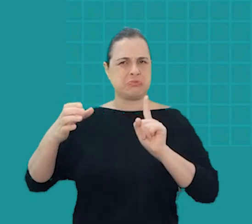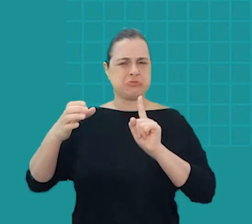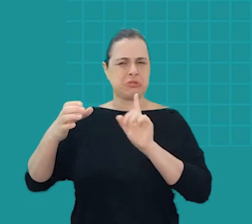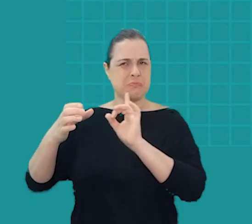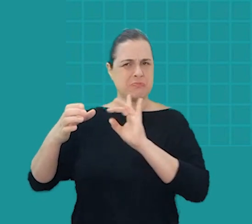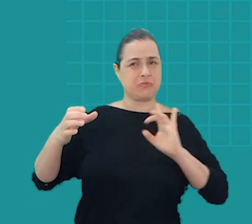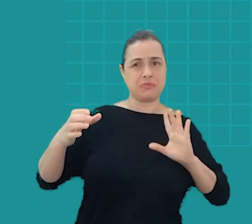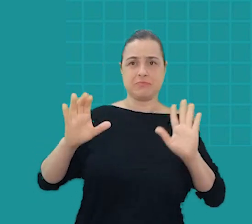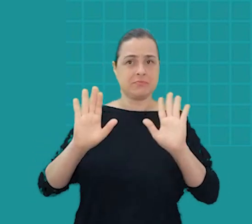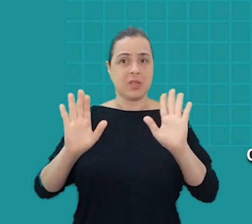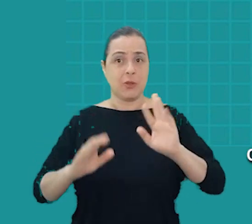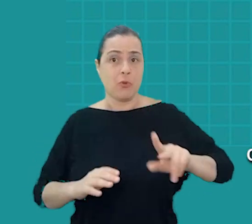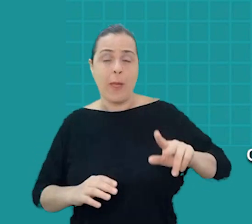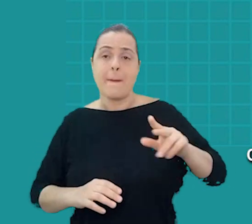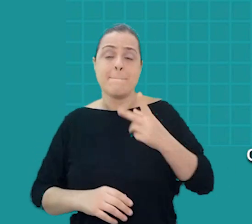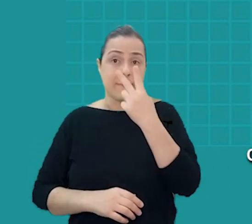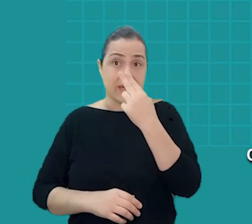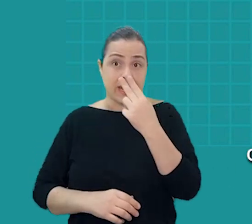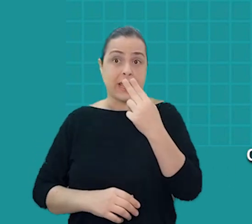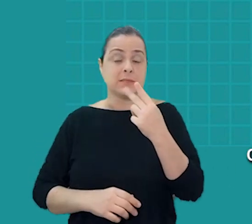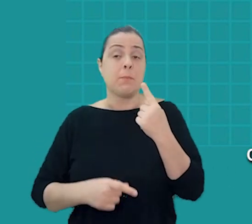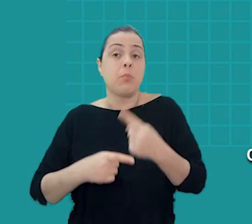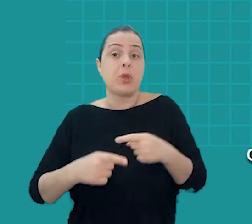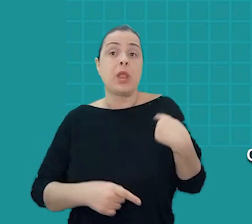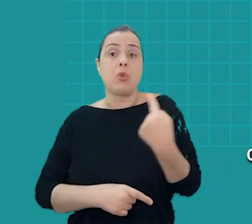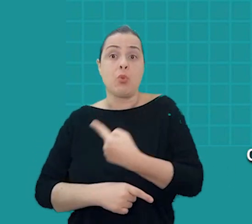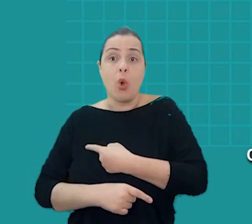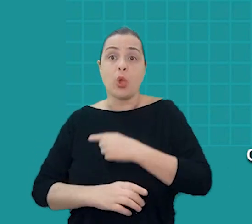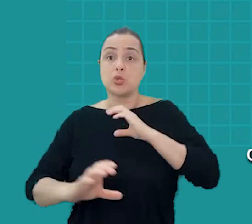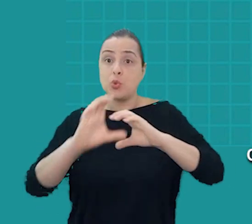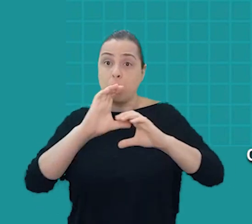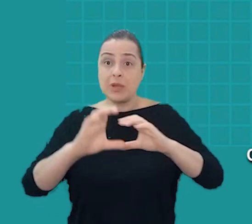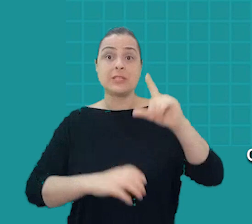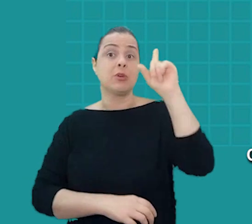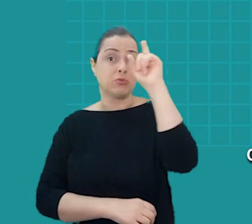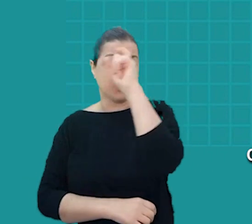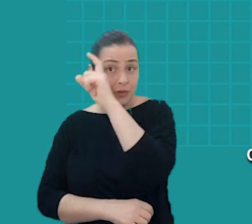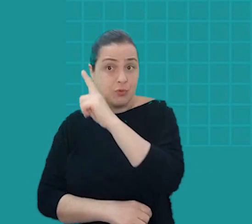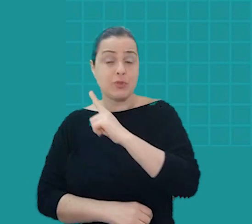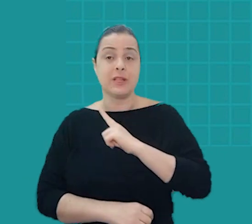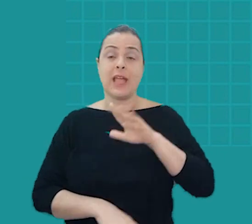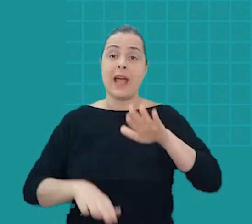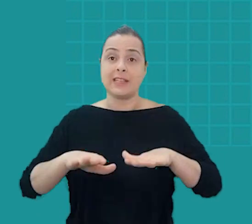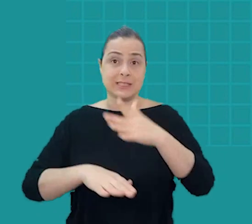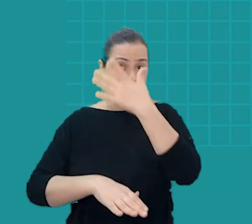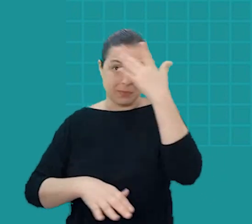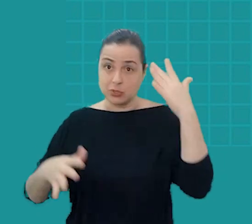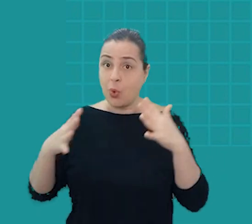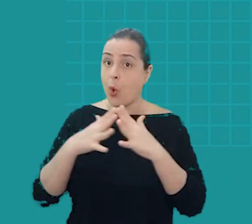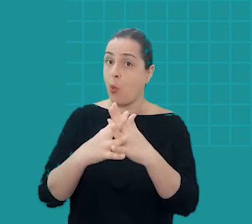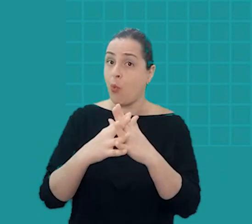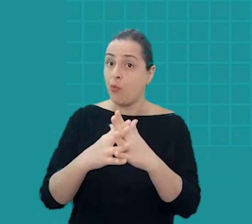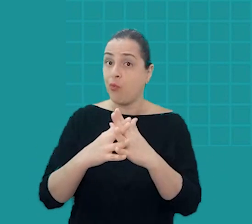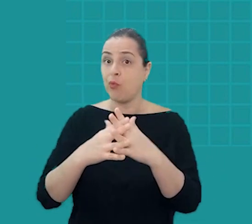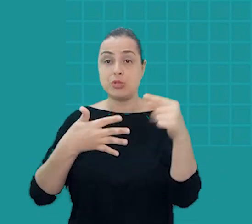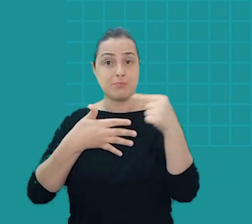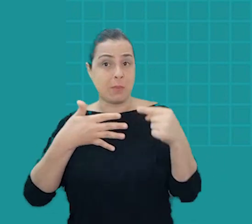tem dificuldade de comunicação, tem muitos elementos que se confundem. Só que ela,